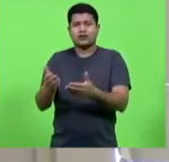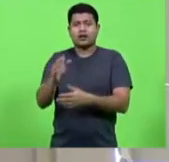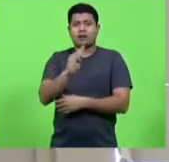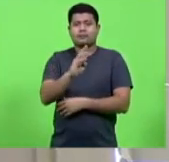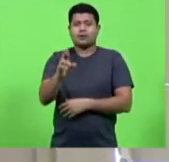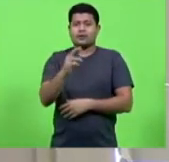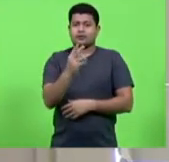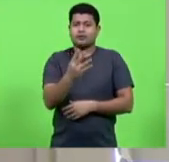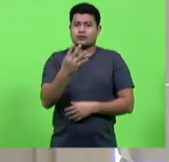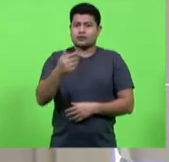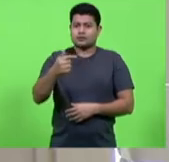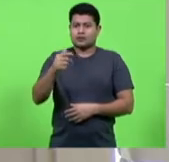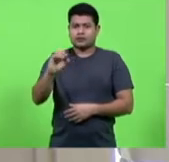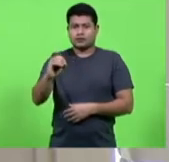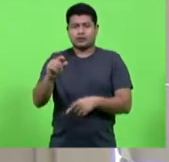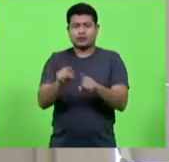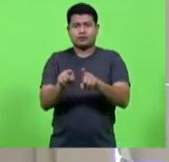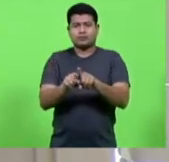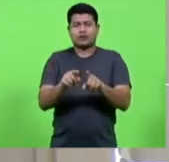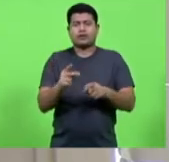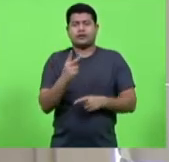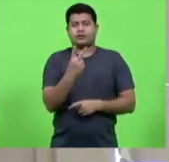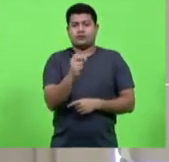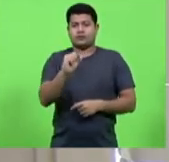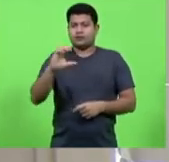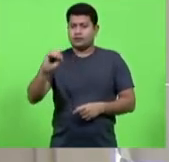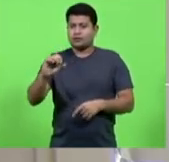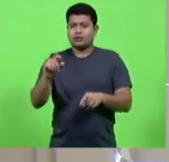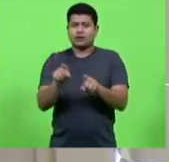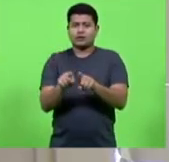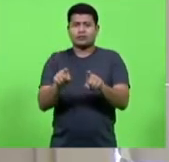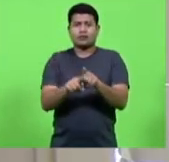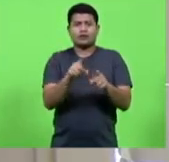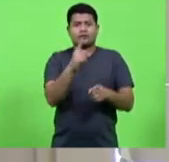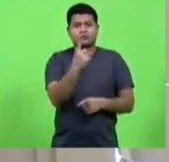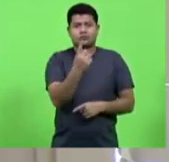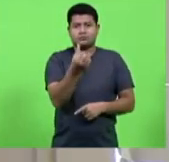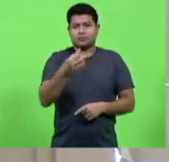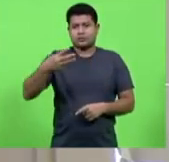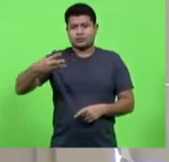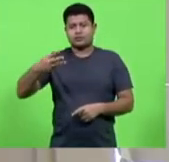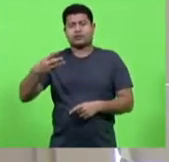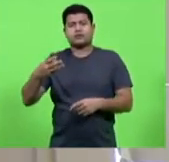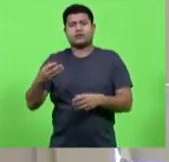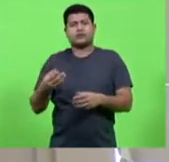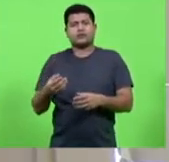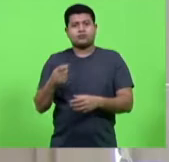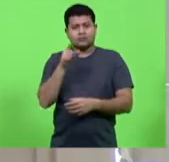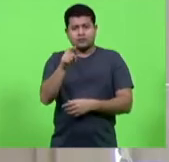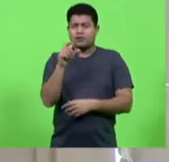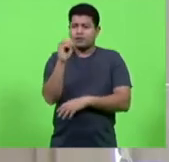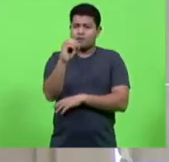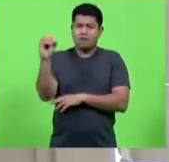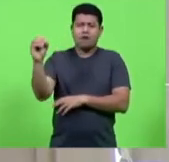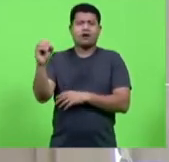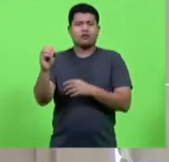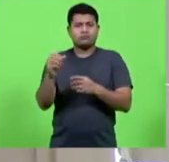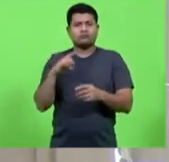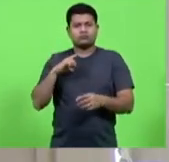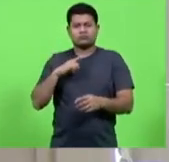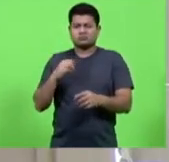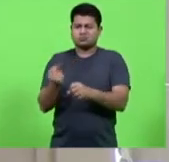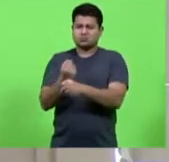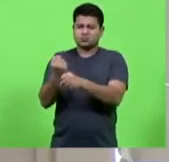da 163 para você que é do Oeste, de São Miguel do Oeste, a Dionísio Cerqueira. Mas,